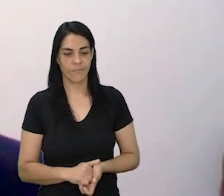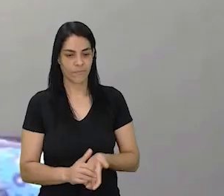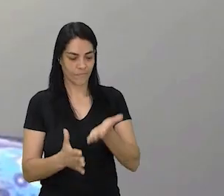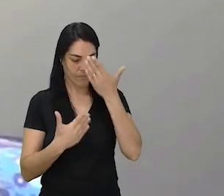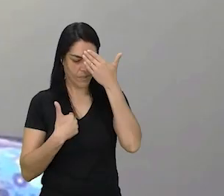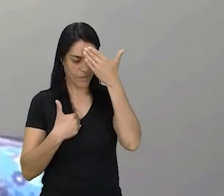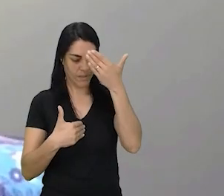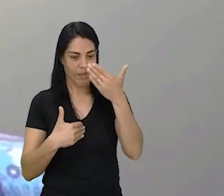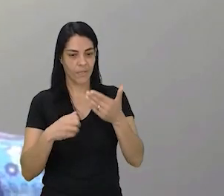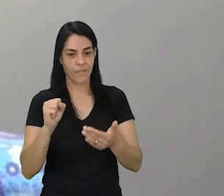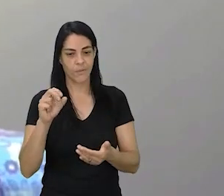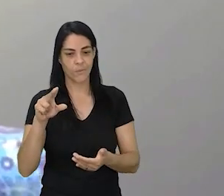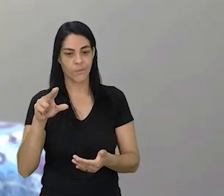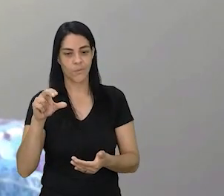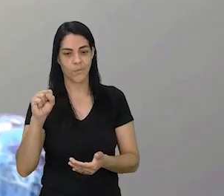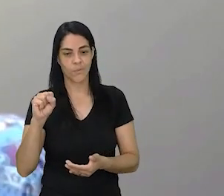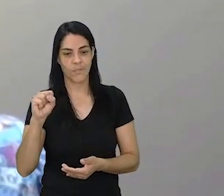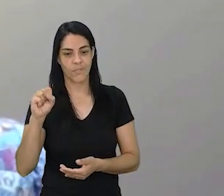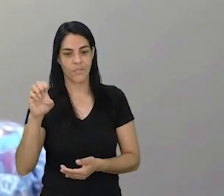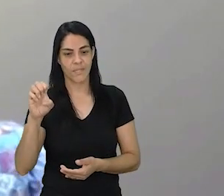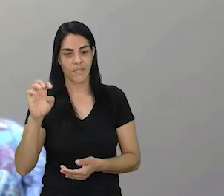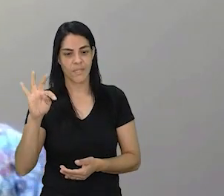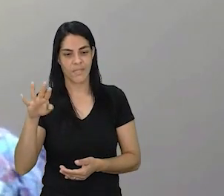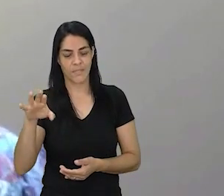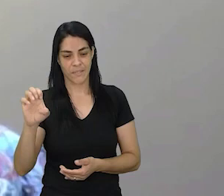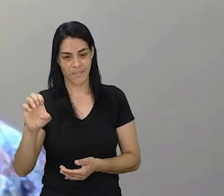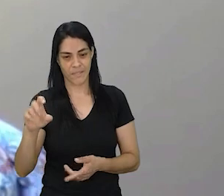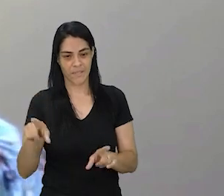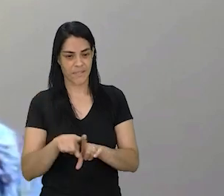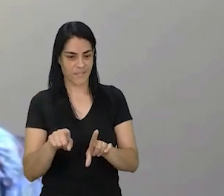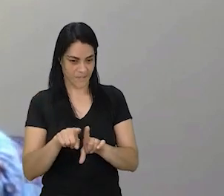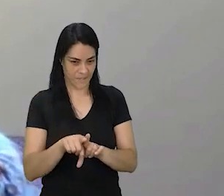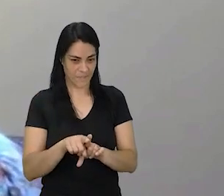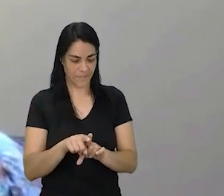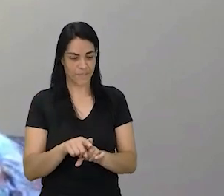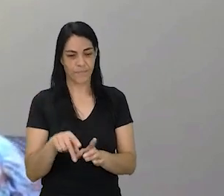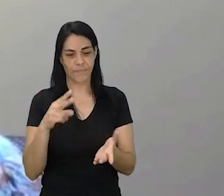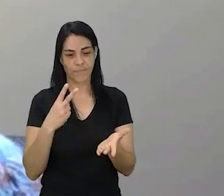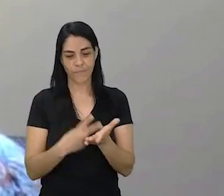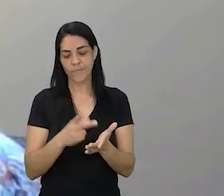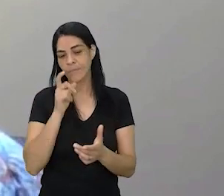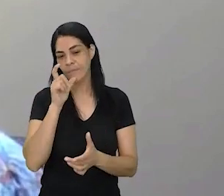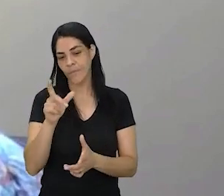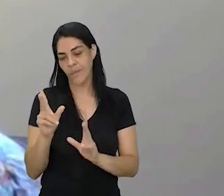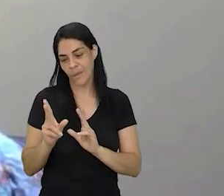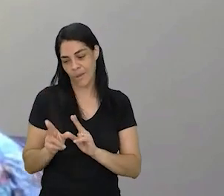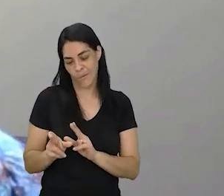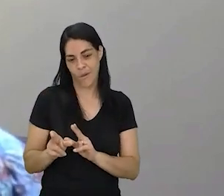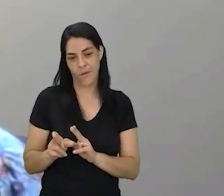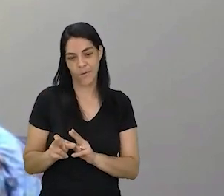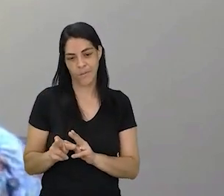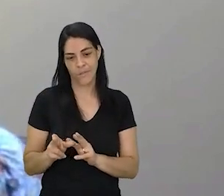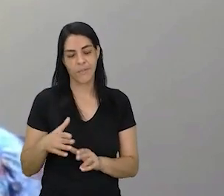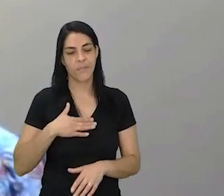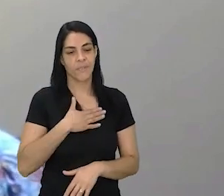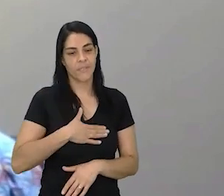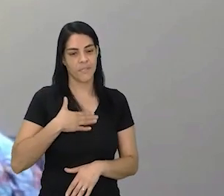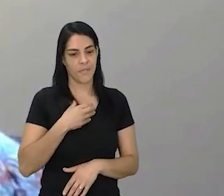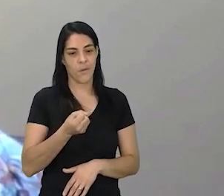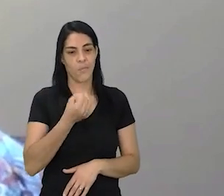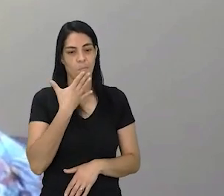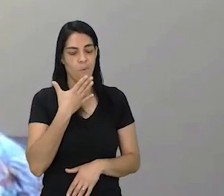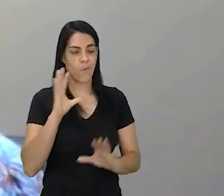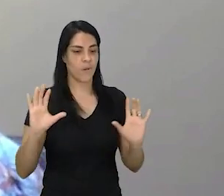Obrigada, Suzete. Eu também quero fazer das palavras da Suzete as minhas, desejar boas